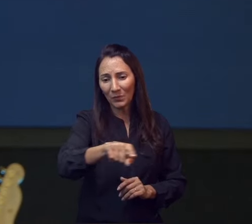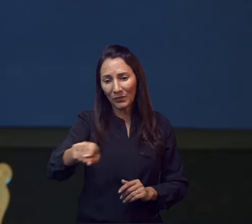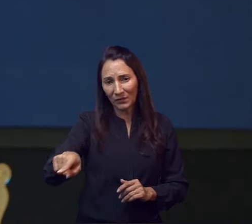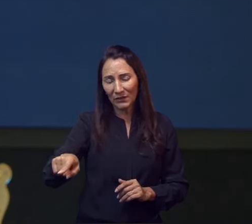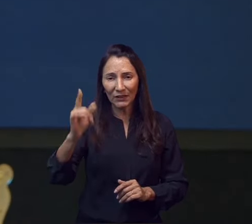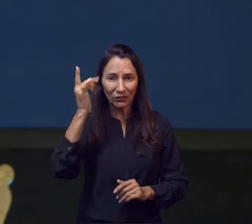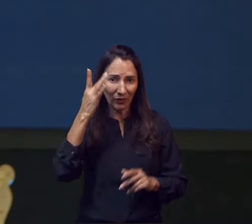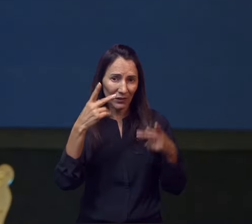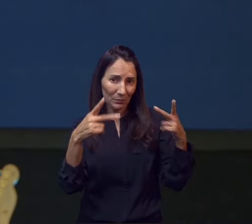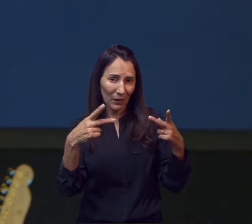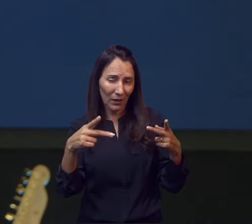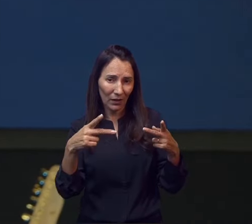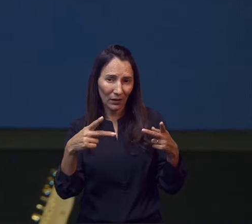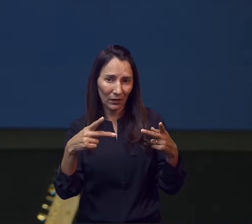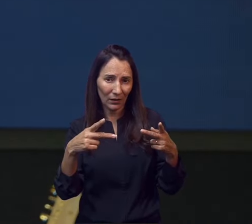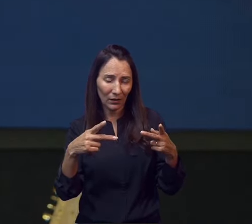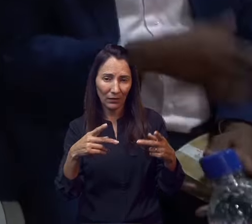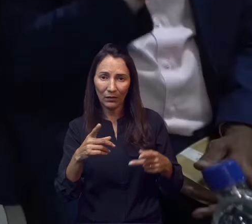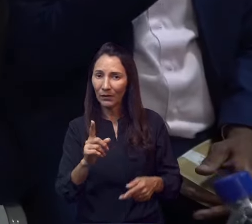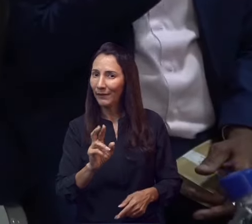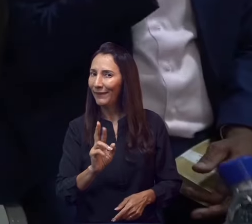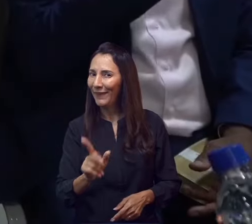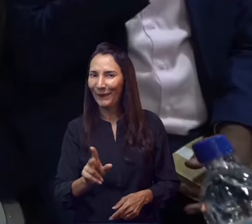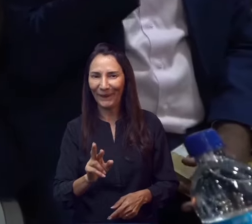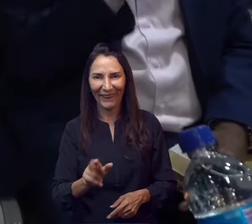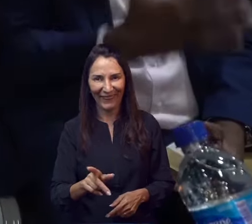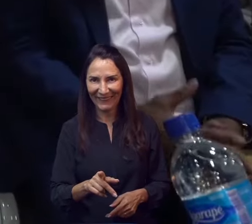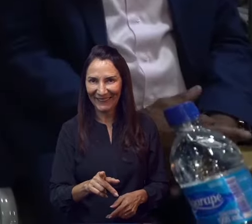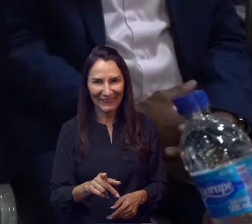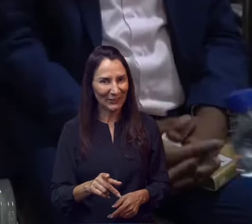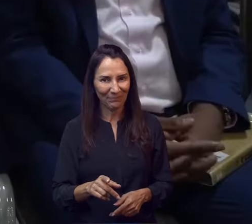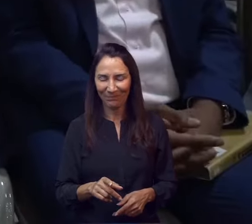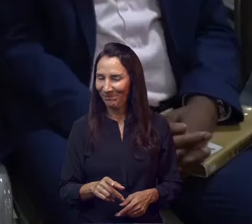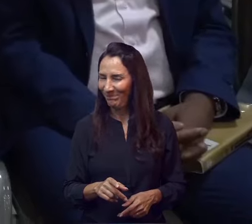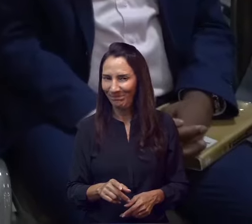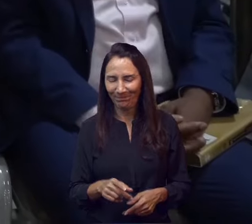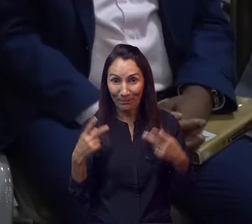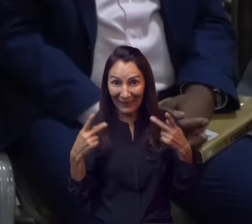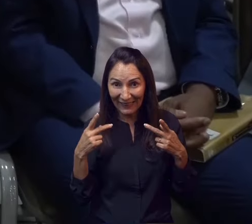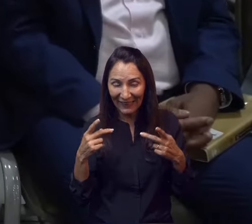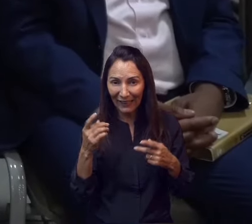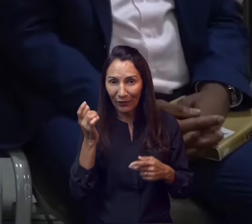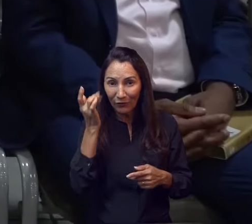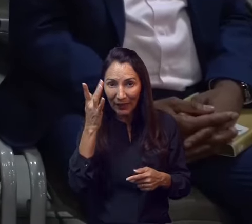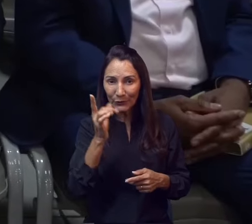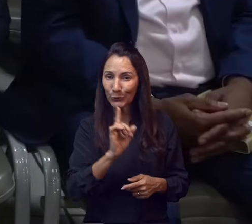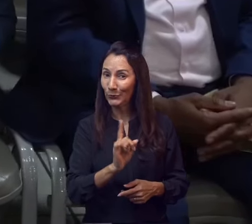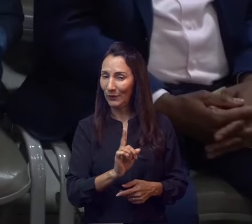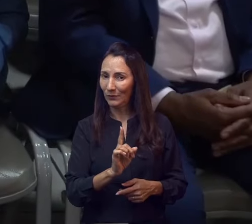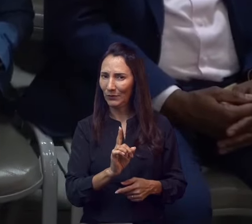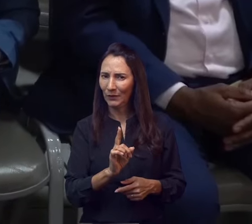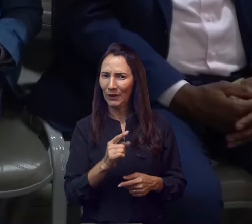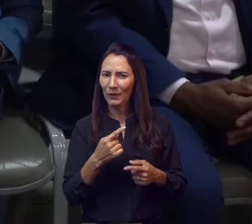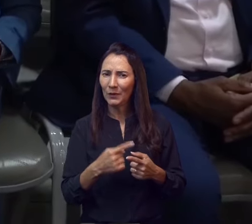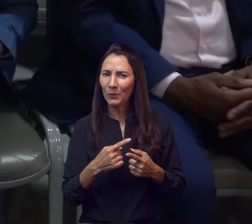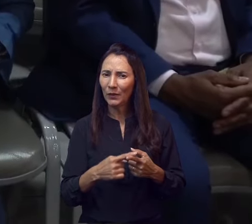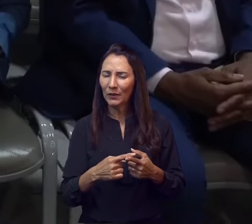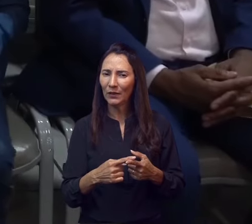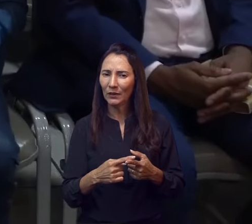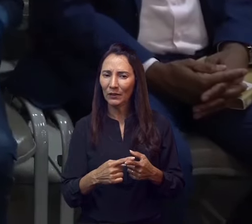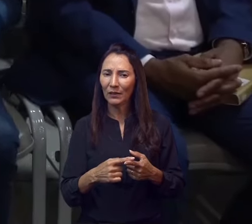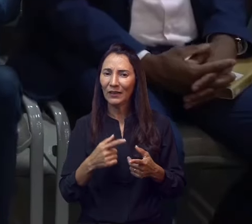pregar não porque não é fácil pregar eu te explico não é fácil pregar Porque existe uma questão daquilo que Deus quer